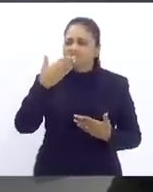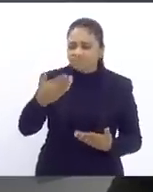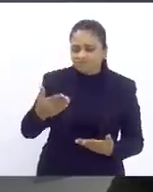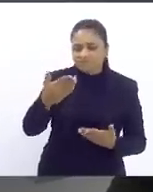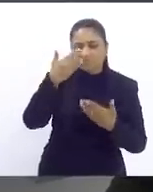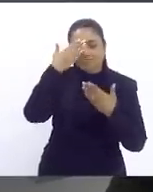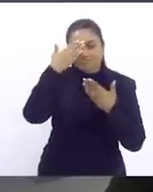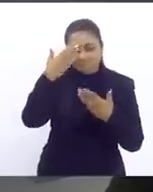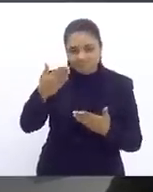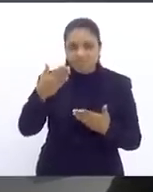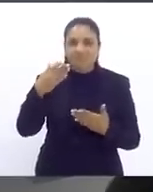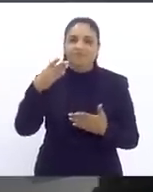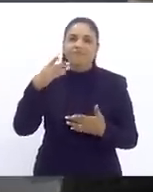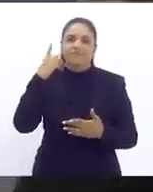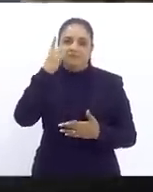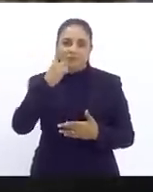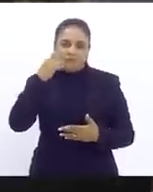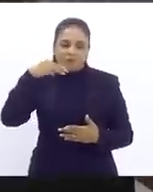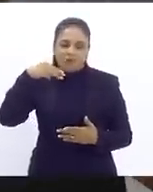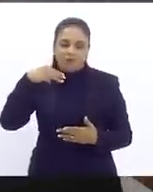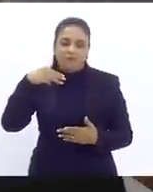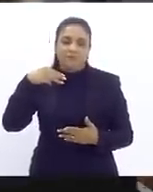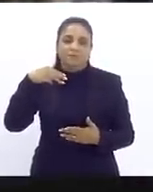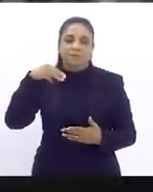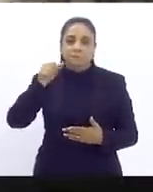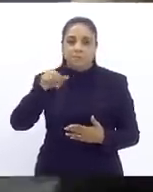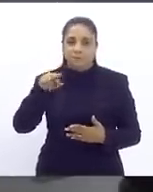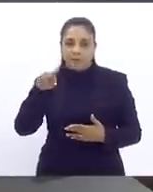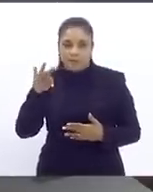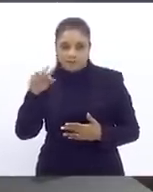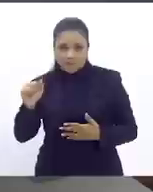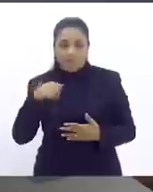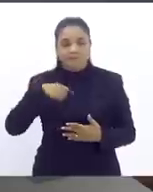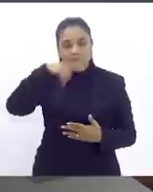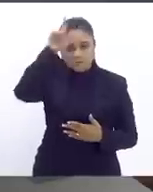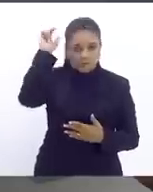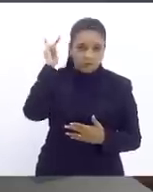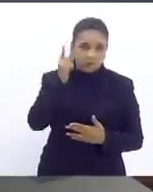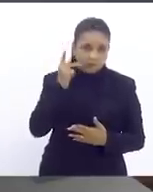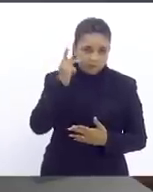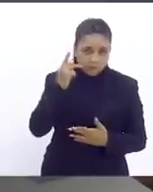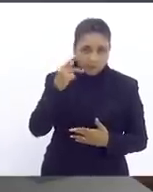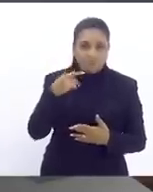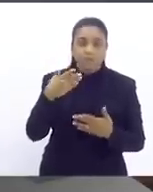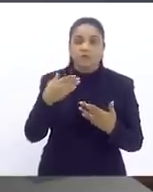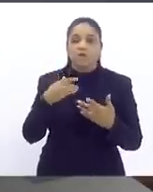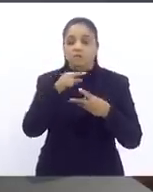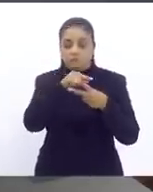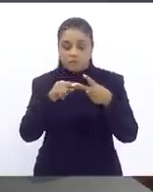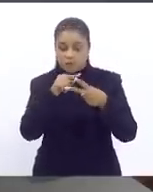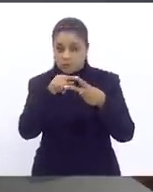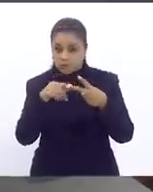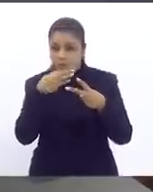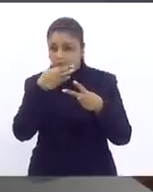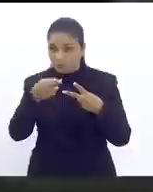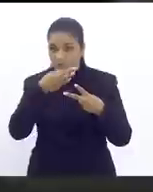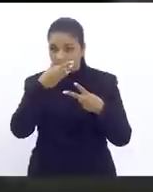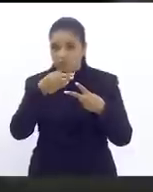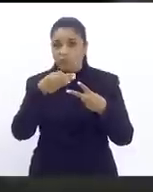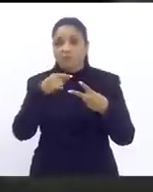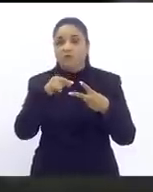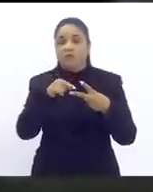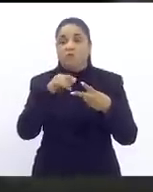audiência pública e aí são duas sugestões que se fizesse um canal de comunicação é